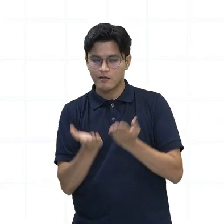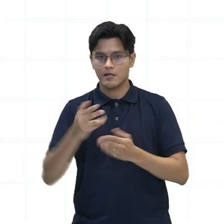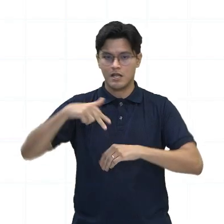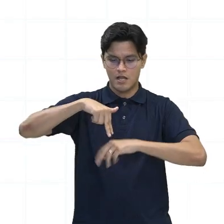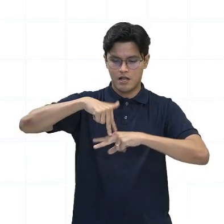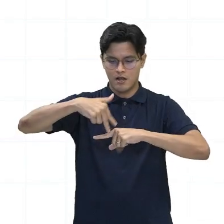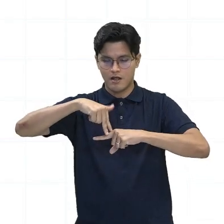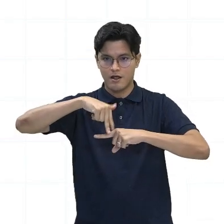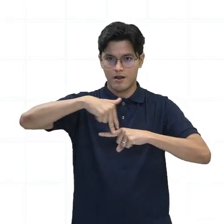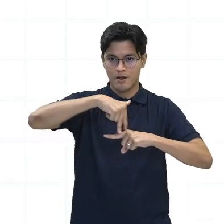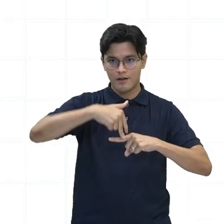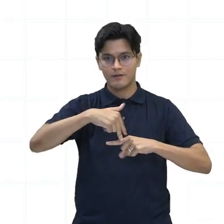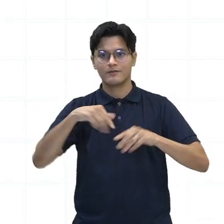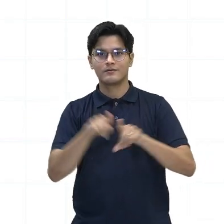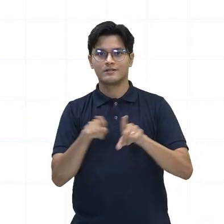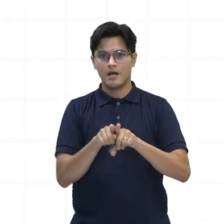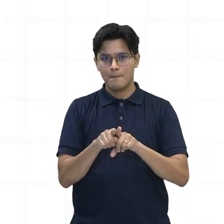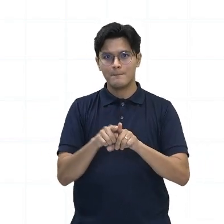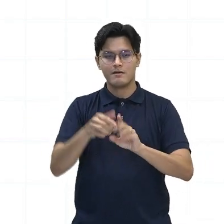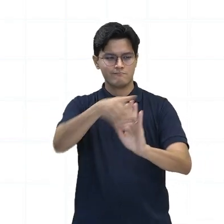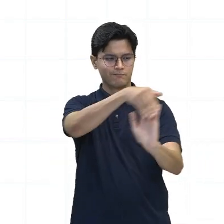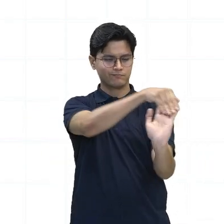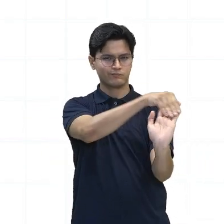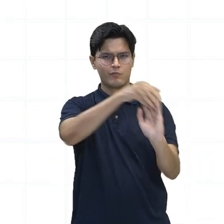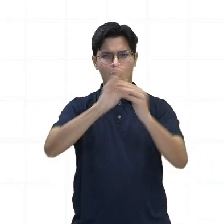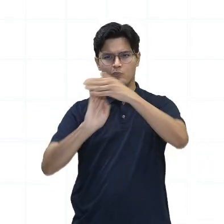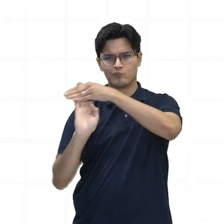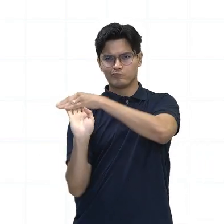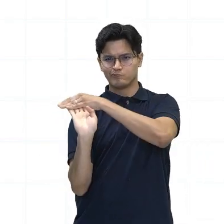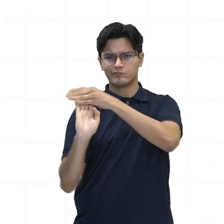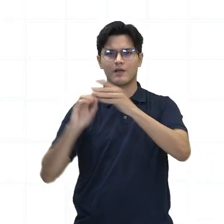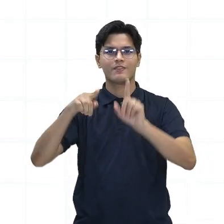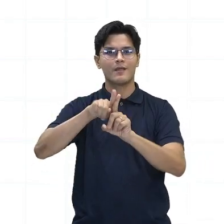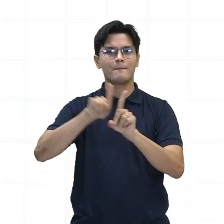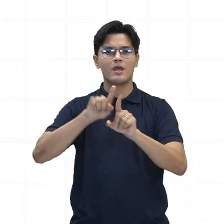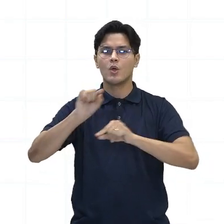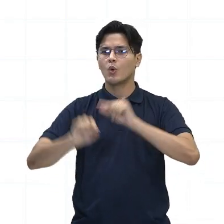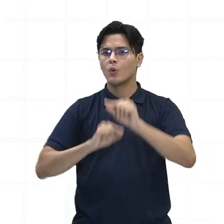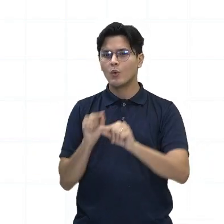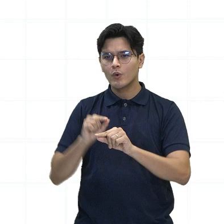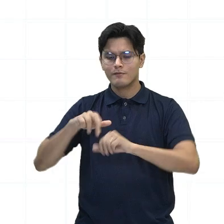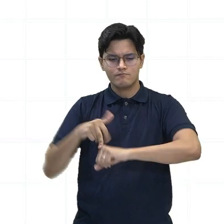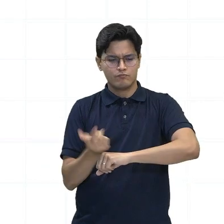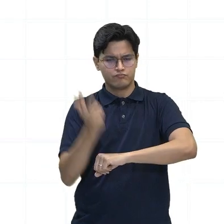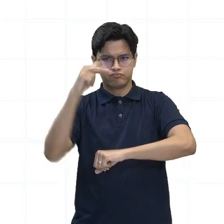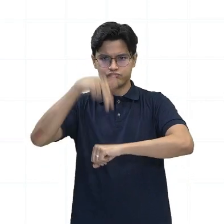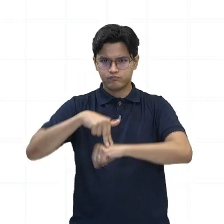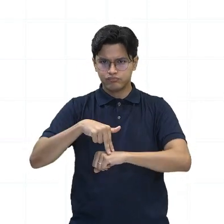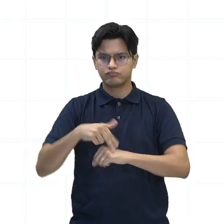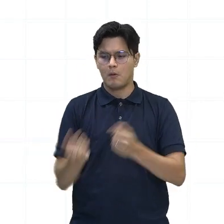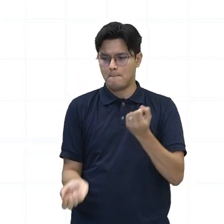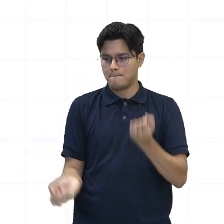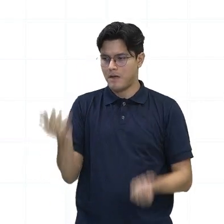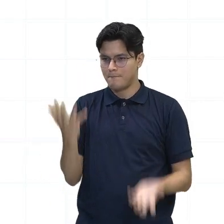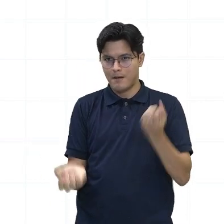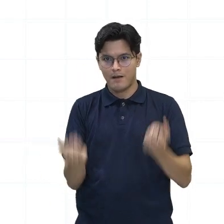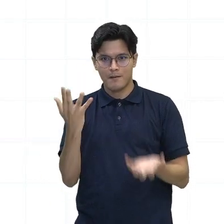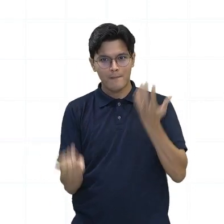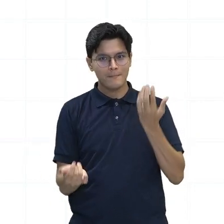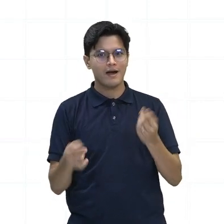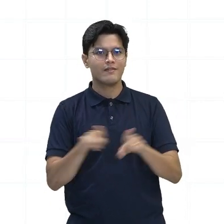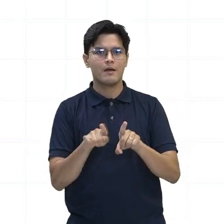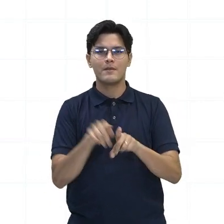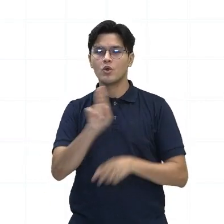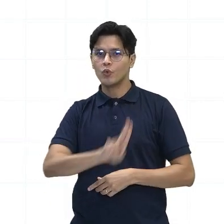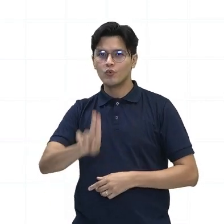contorcionismo, acrobacias, malabarismo e manipulação de objetos. Lembrando que seu principal